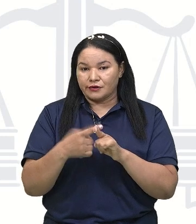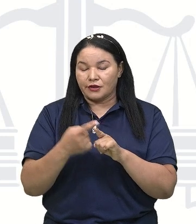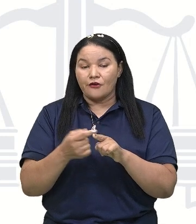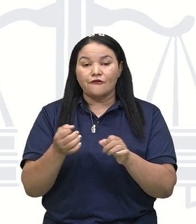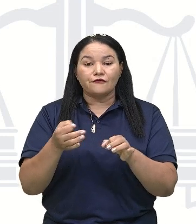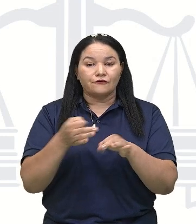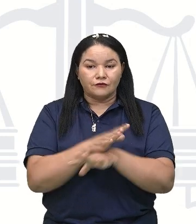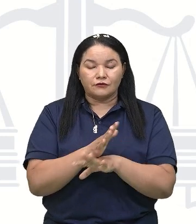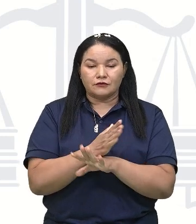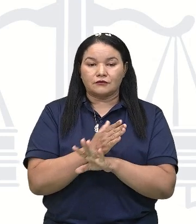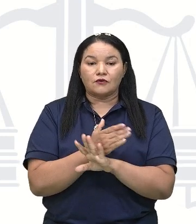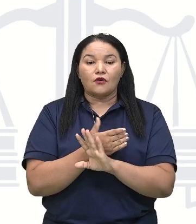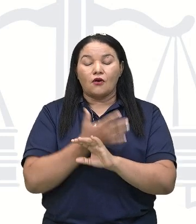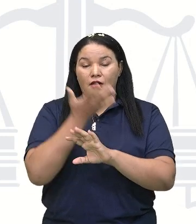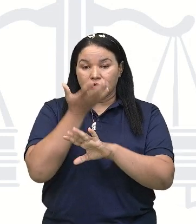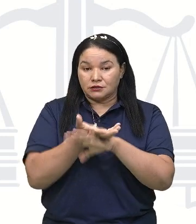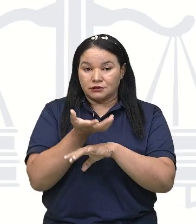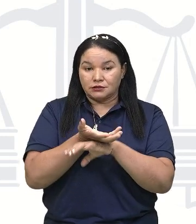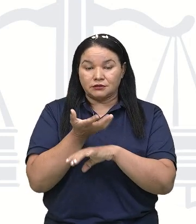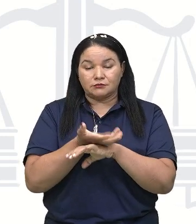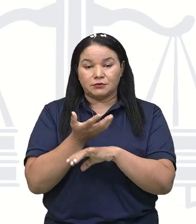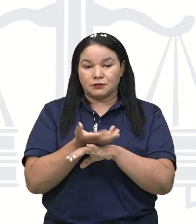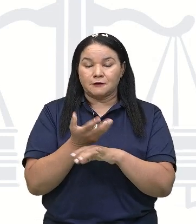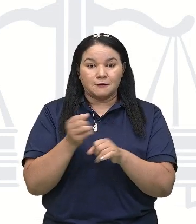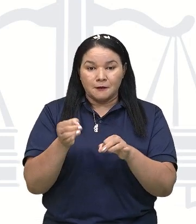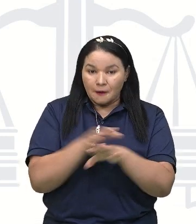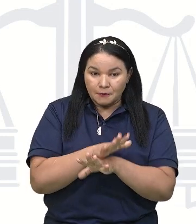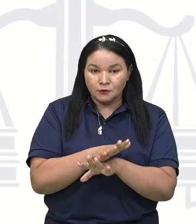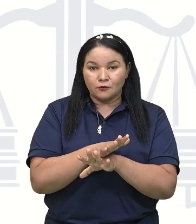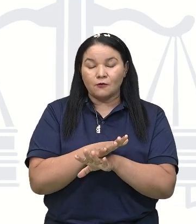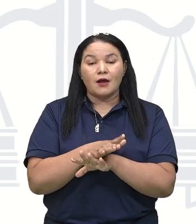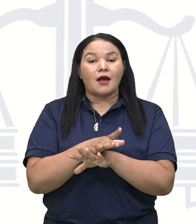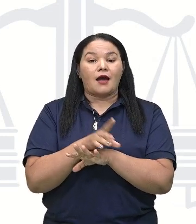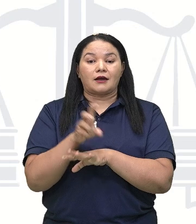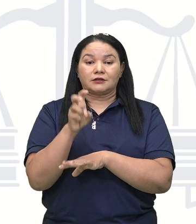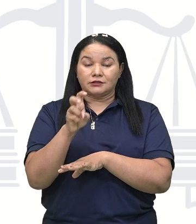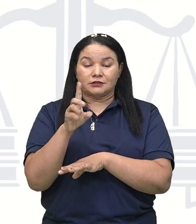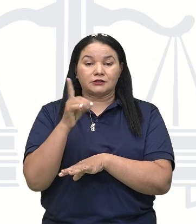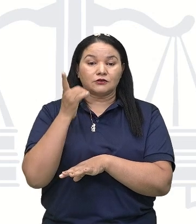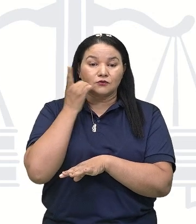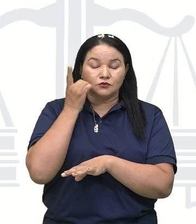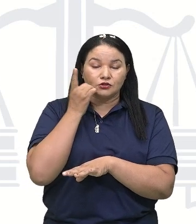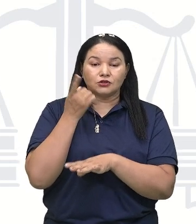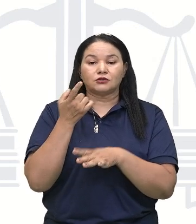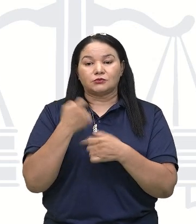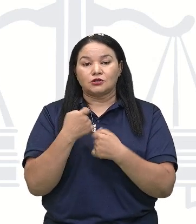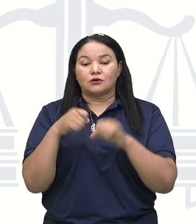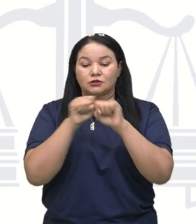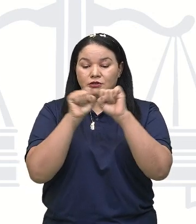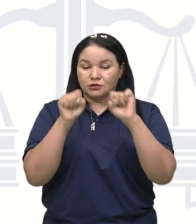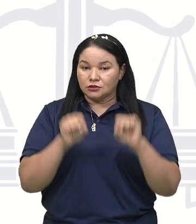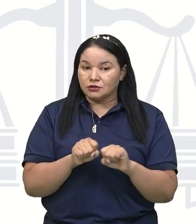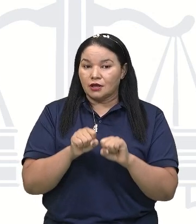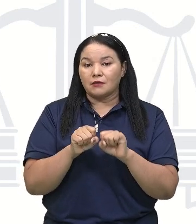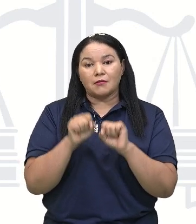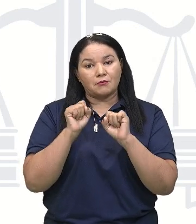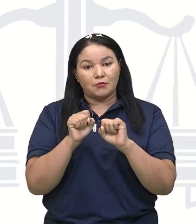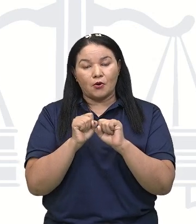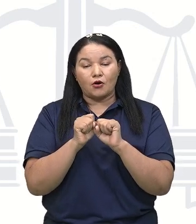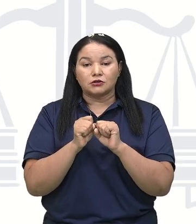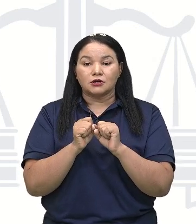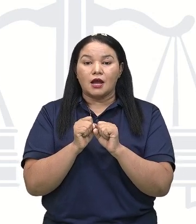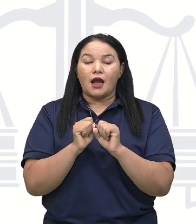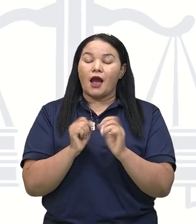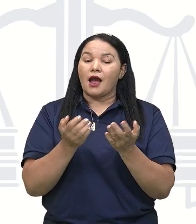componente curricular, após 5 dias úteis, o sistema ele já está programado para bloquear essa aparata.